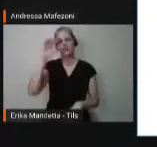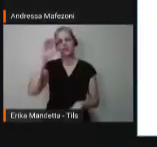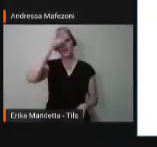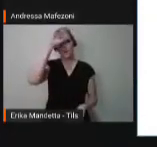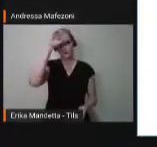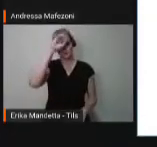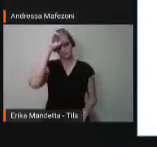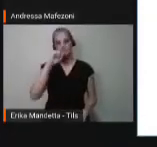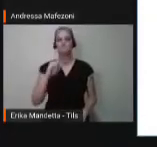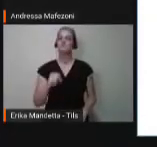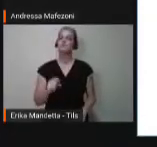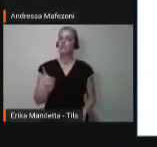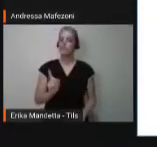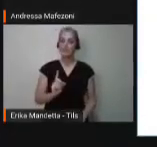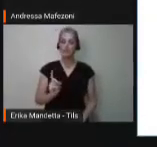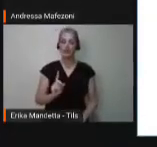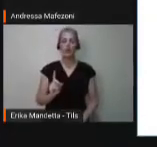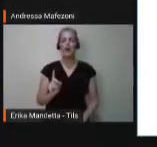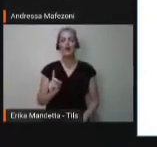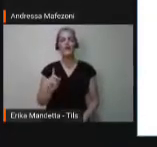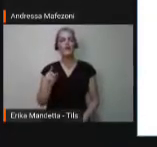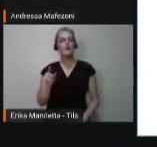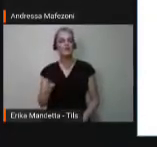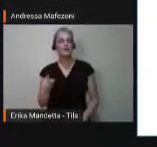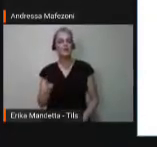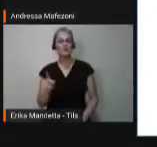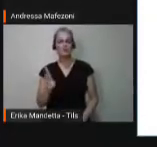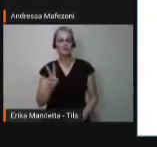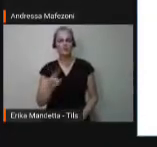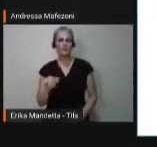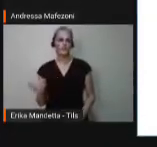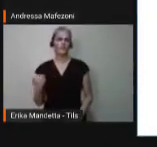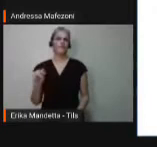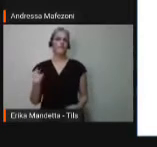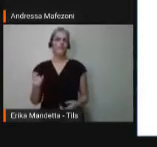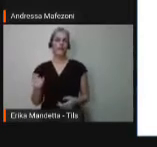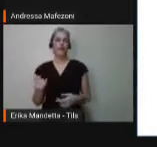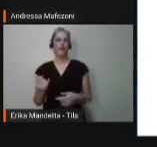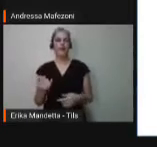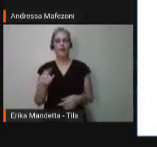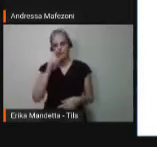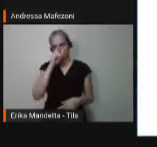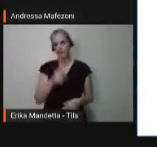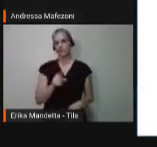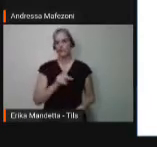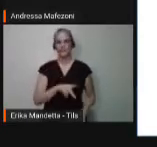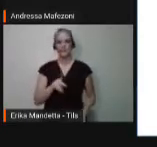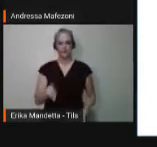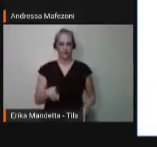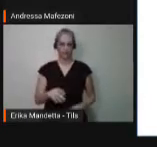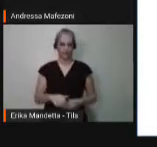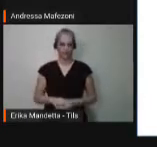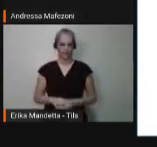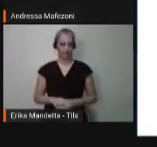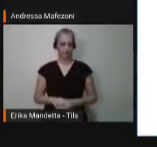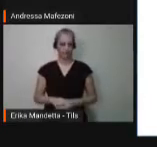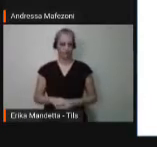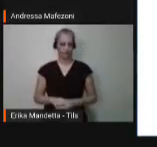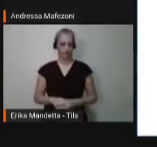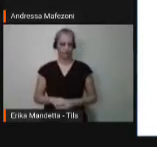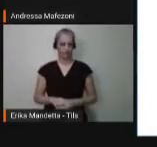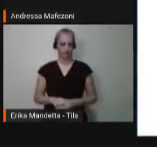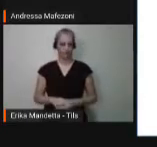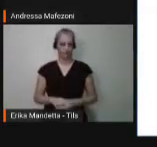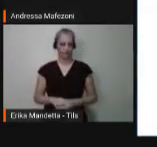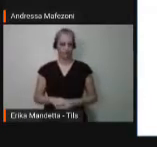algo que vá dizer o que o professor vai fazer. Então, a gente não pode ter a ilusão de que